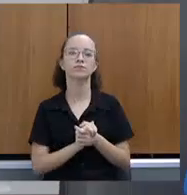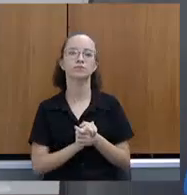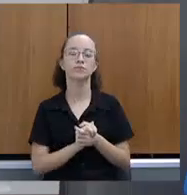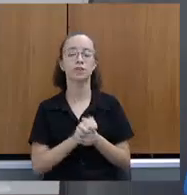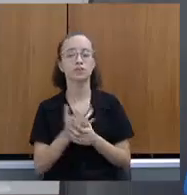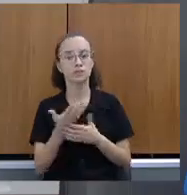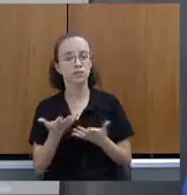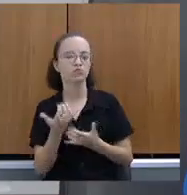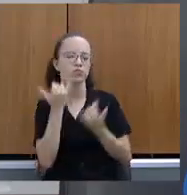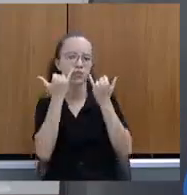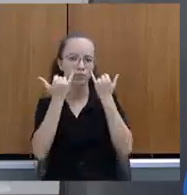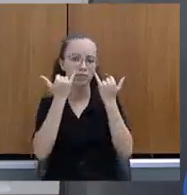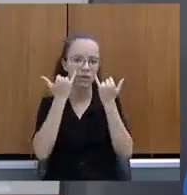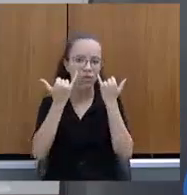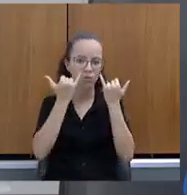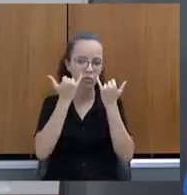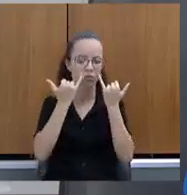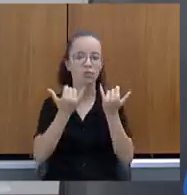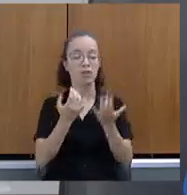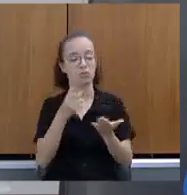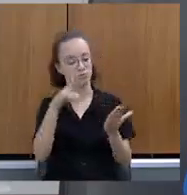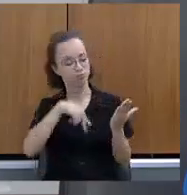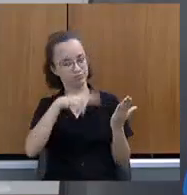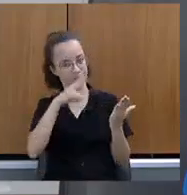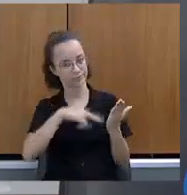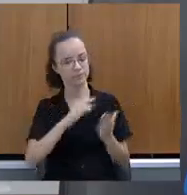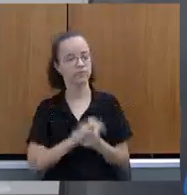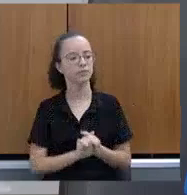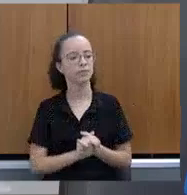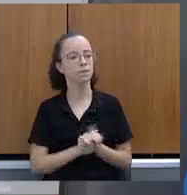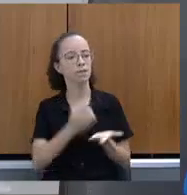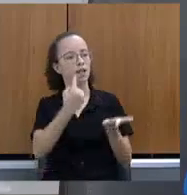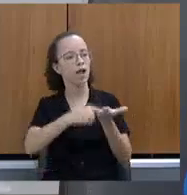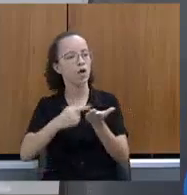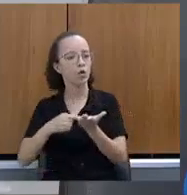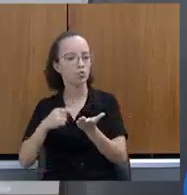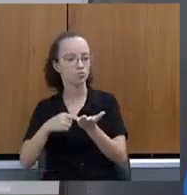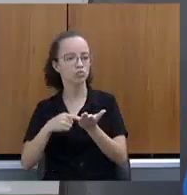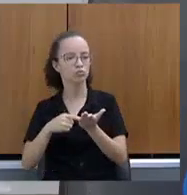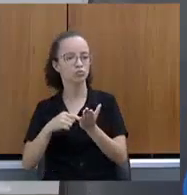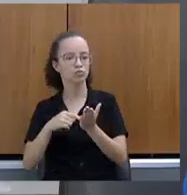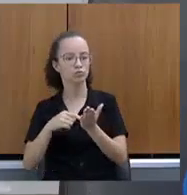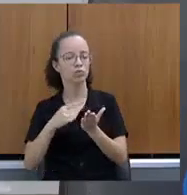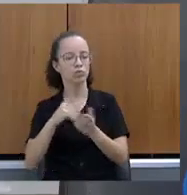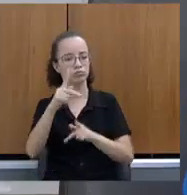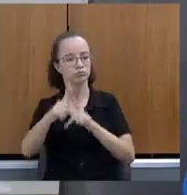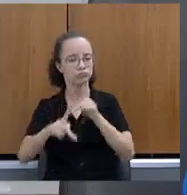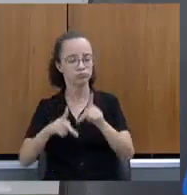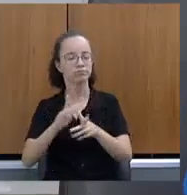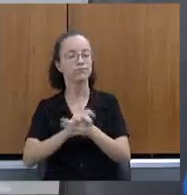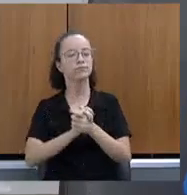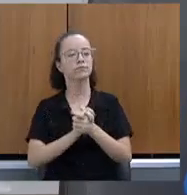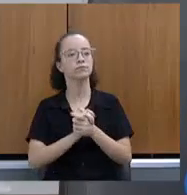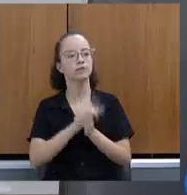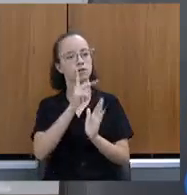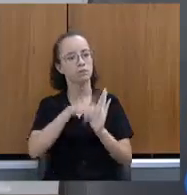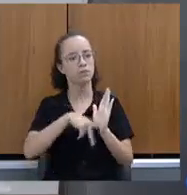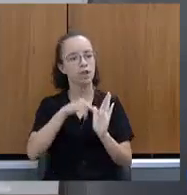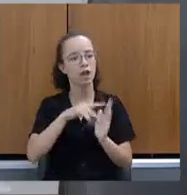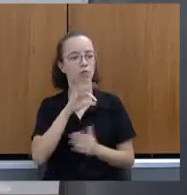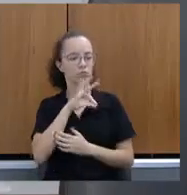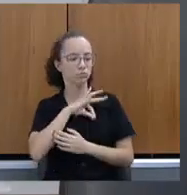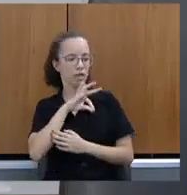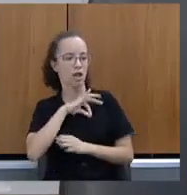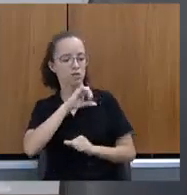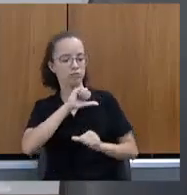são relatos que trazem eu vou ler a cortes coletivos de trabalho descumpridos plano de cargos e salários